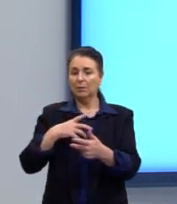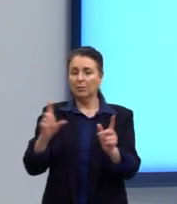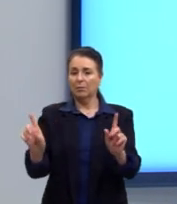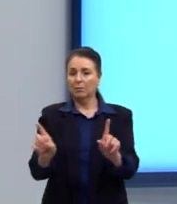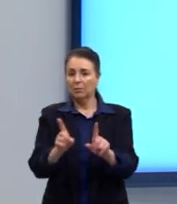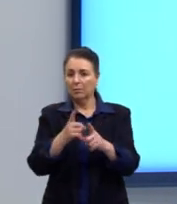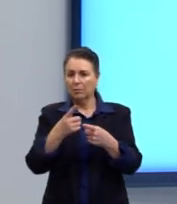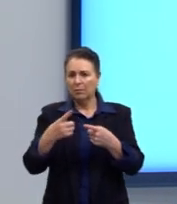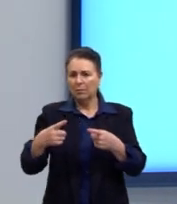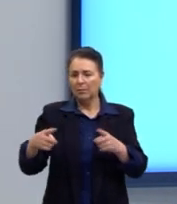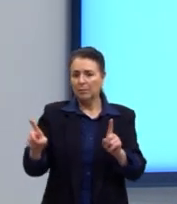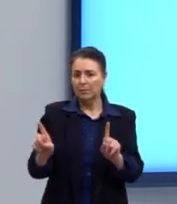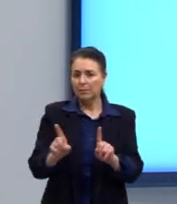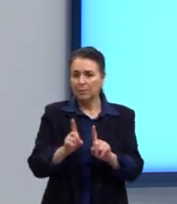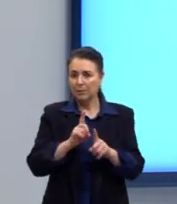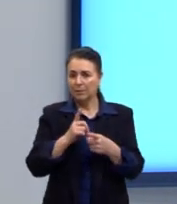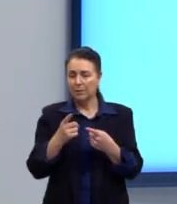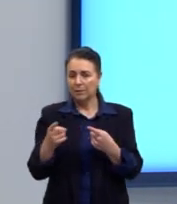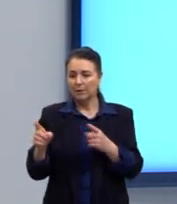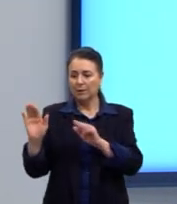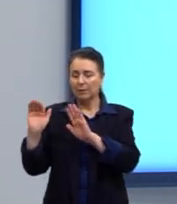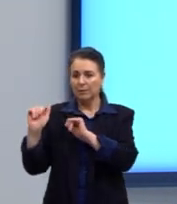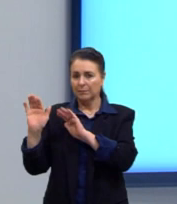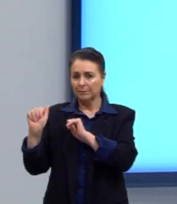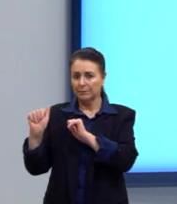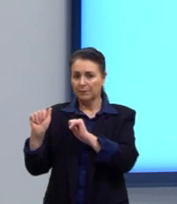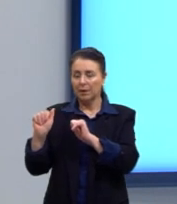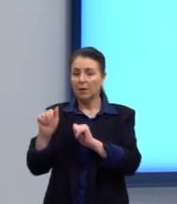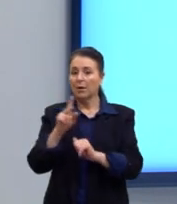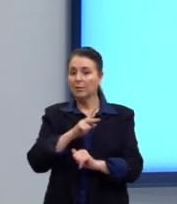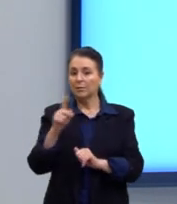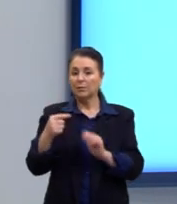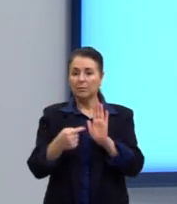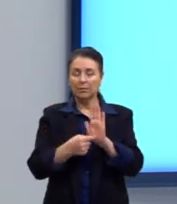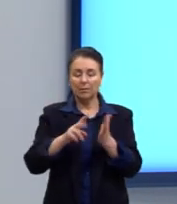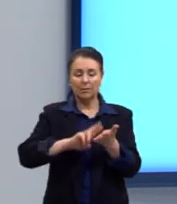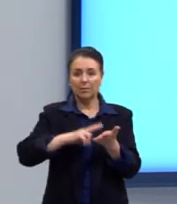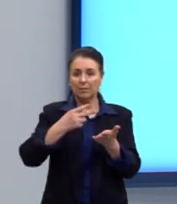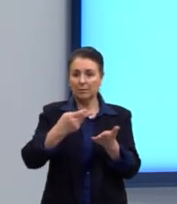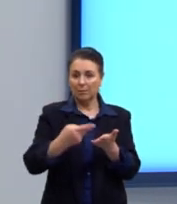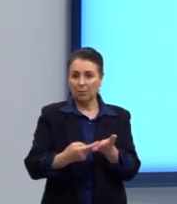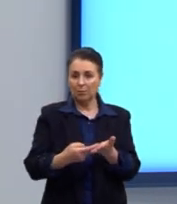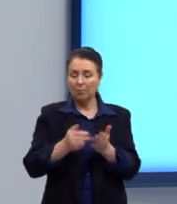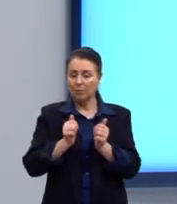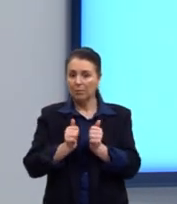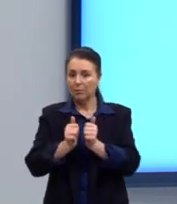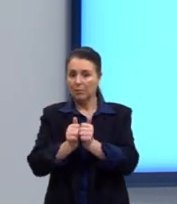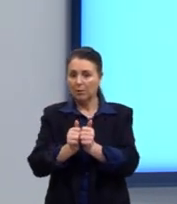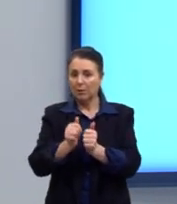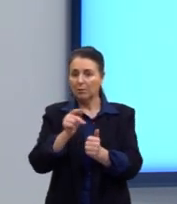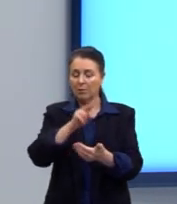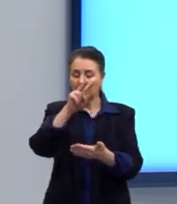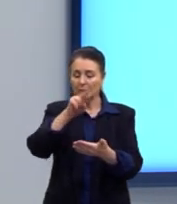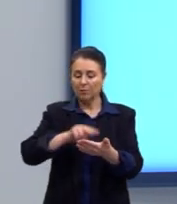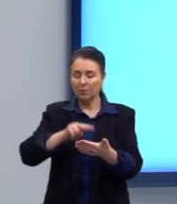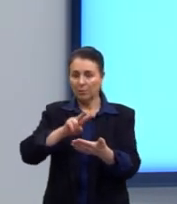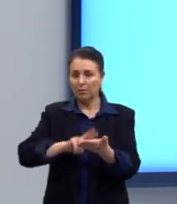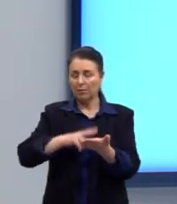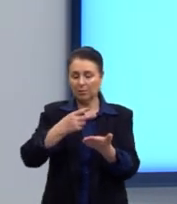tá que eu trouxe aqui uma tradução nela para ficar mais fácil para a gente acompanhar e eu vou ler pela tradução